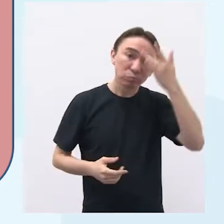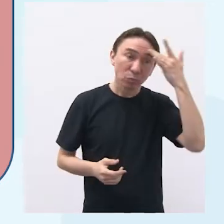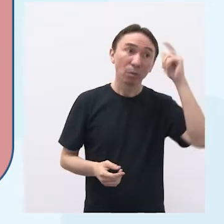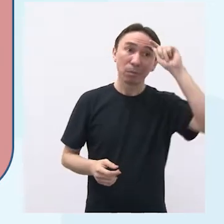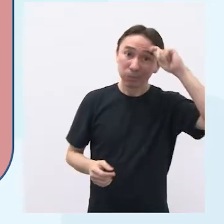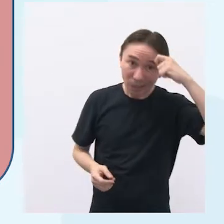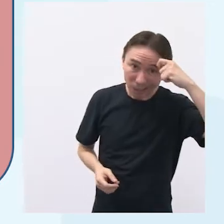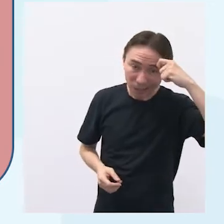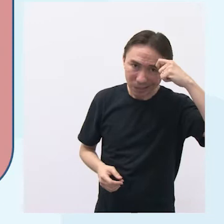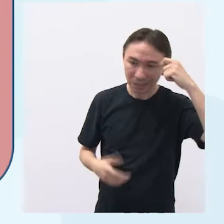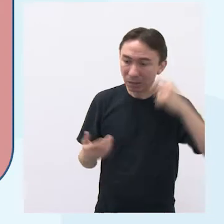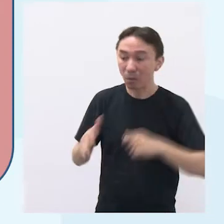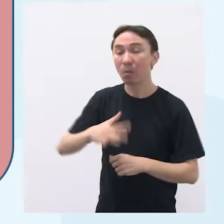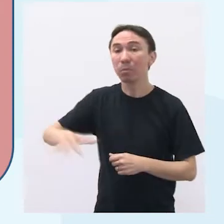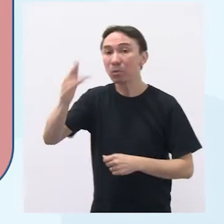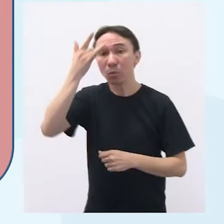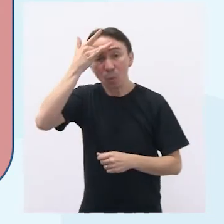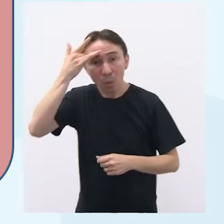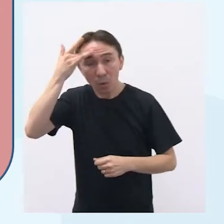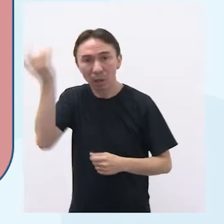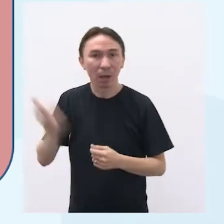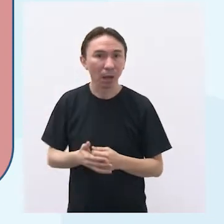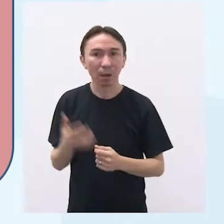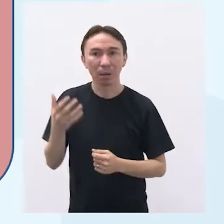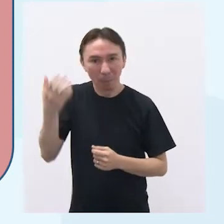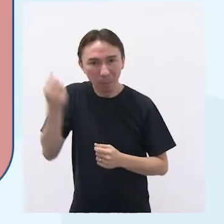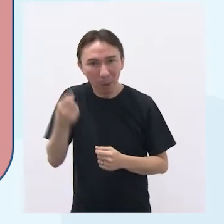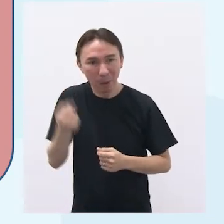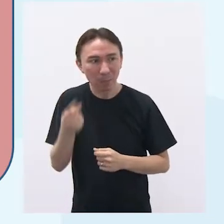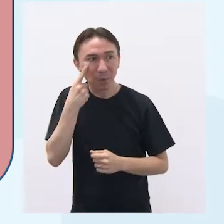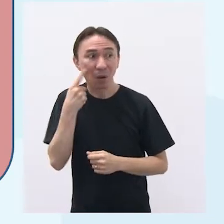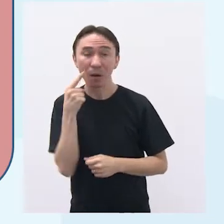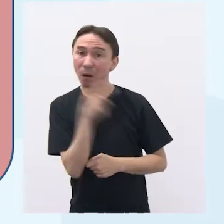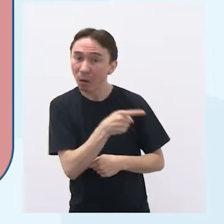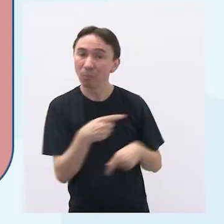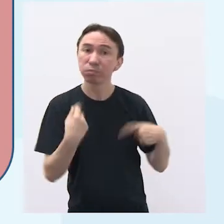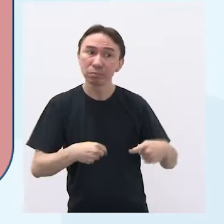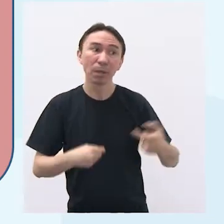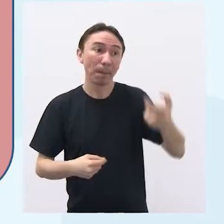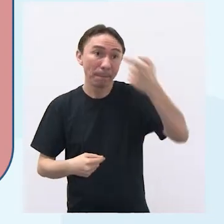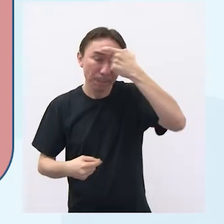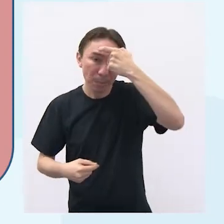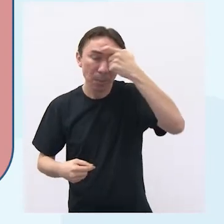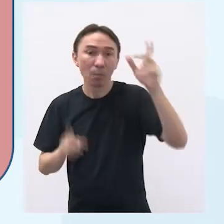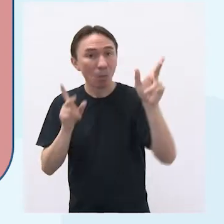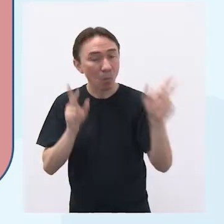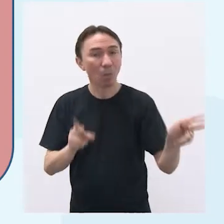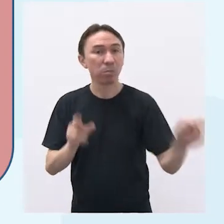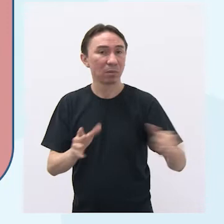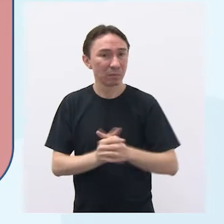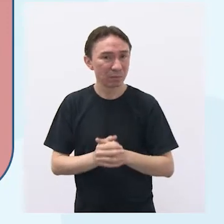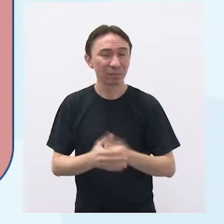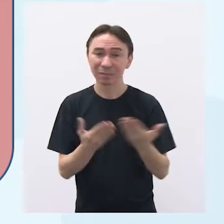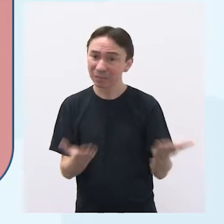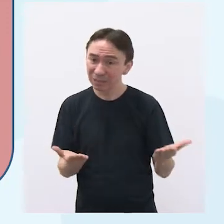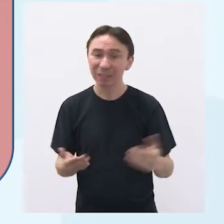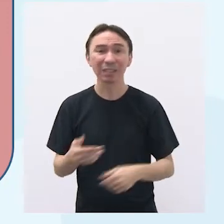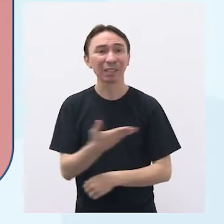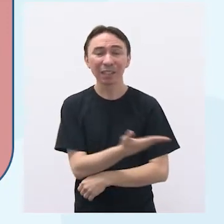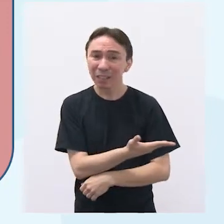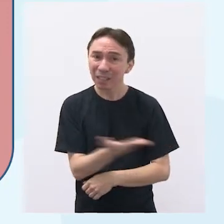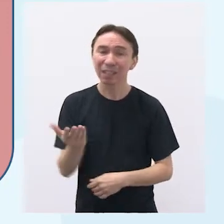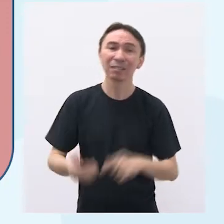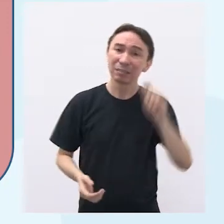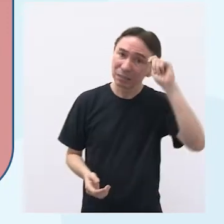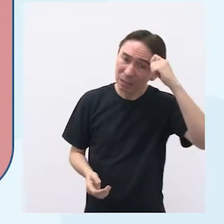consciência negra. Entre negros oferecerão conhecimentos e segurança para orgulharem-se de sua